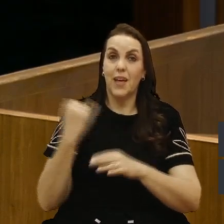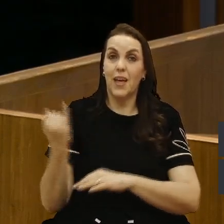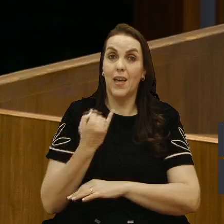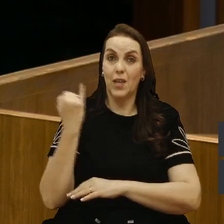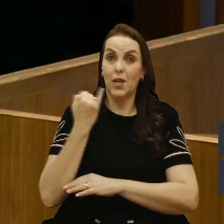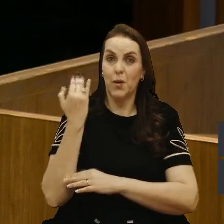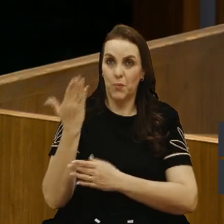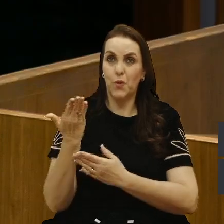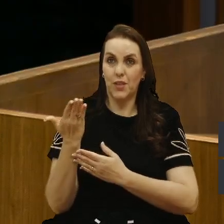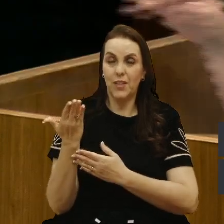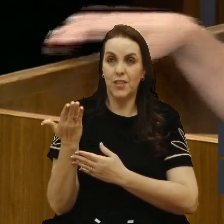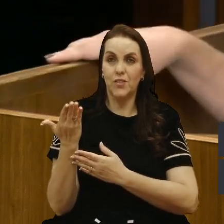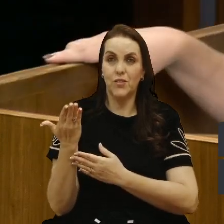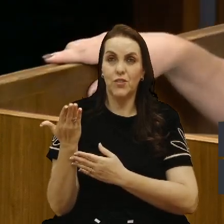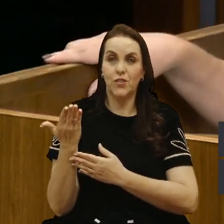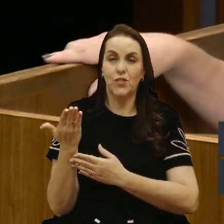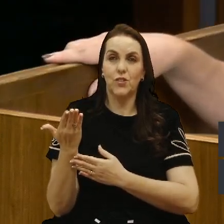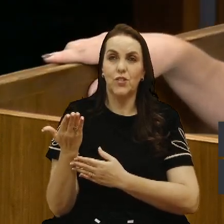importante